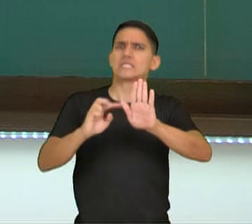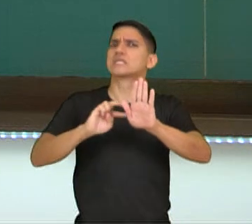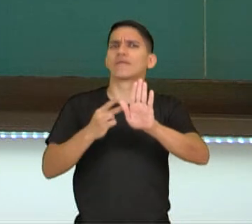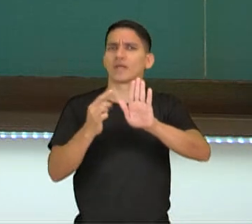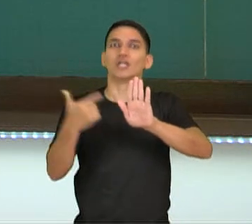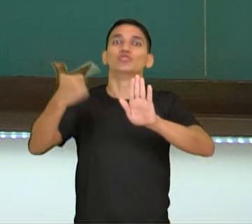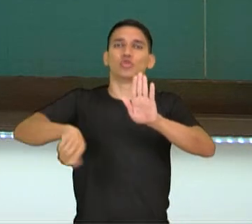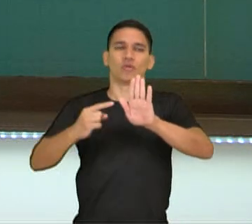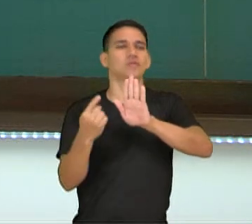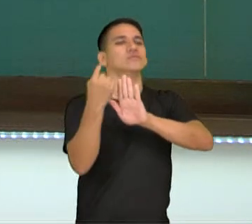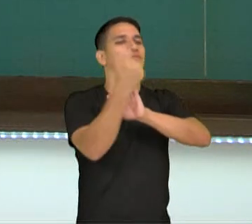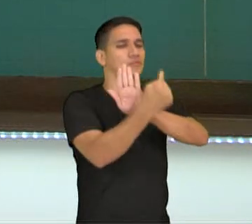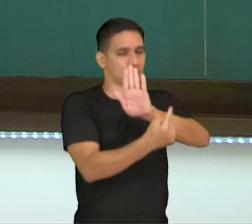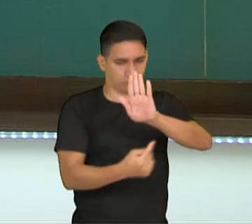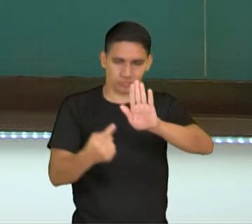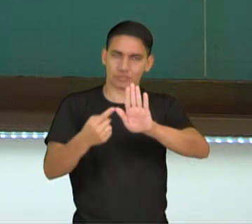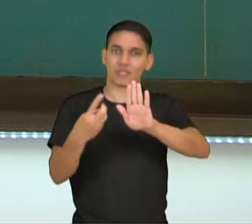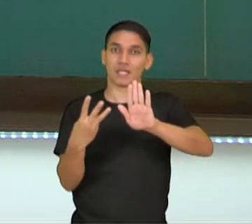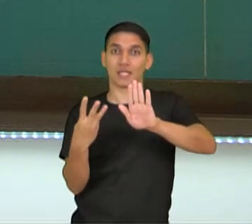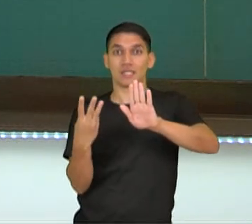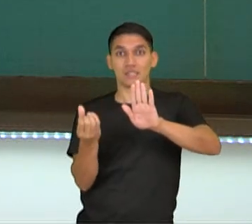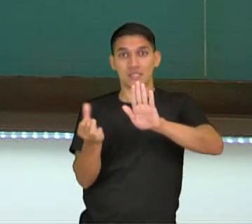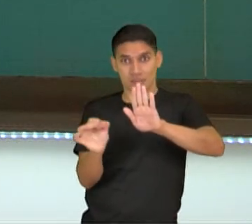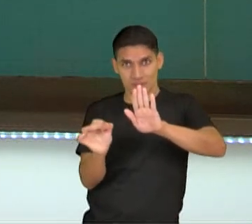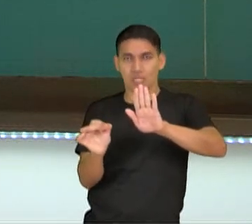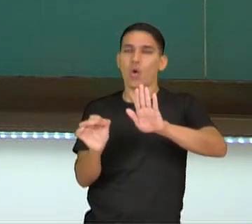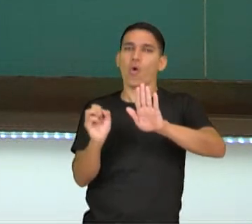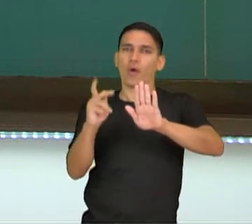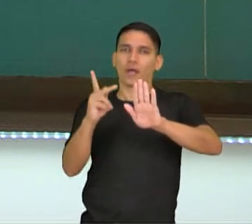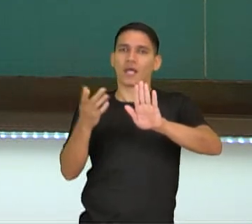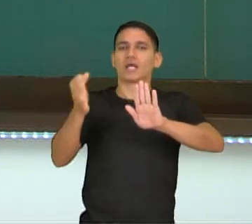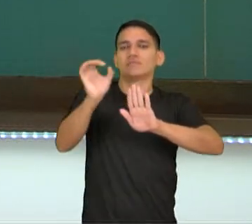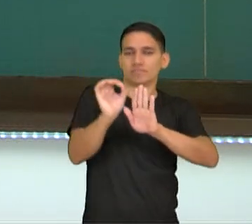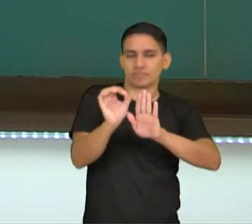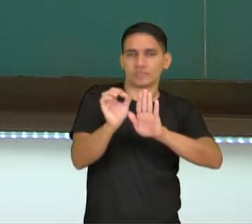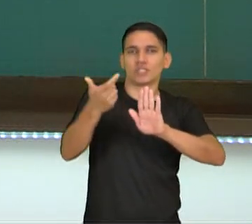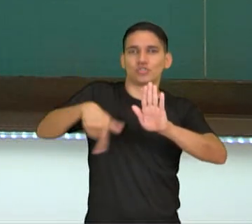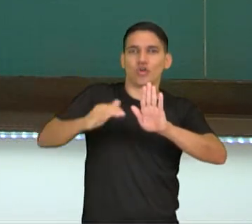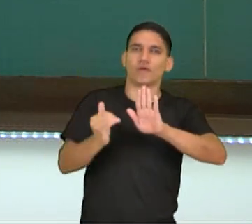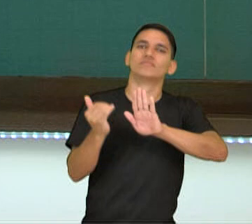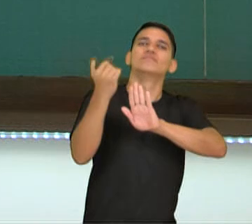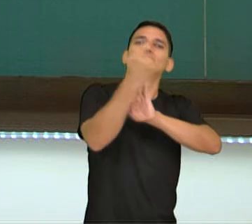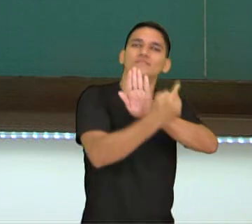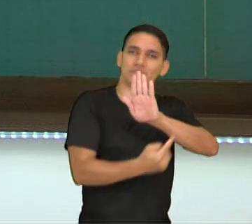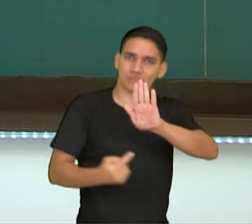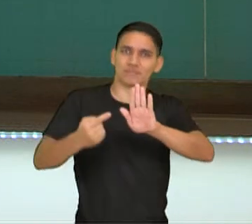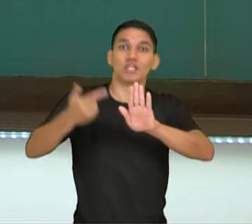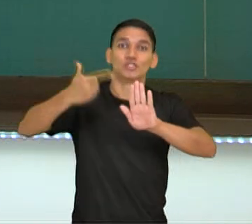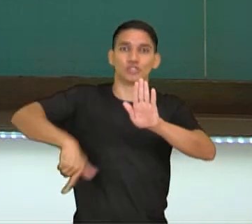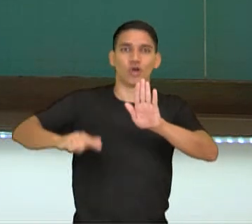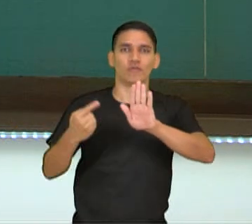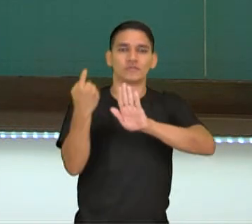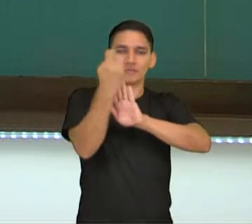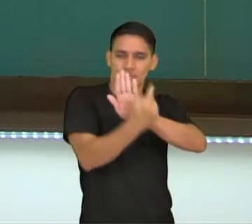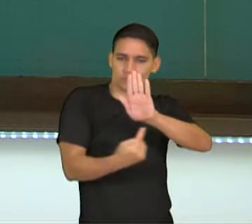repete. Chegou no 360, deu uma volta, tudo vai se repetir de novo no gráfico. Nós